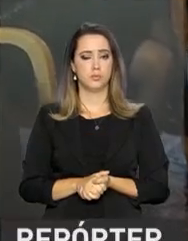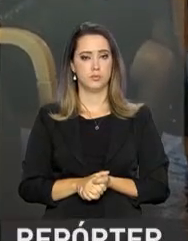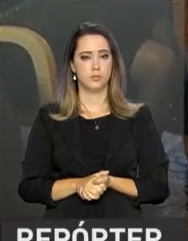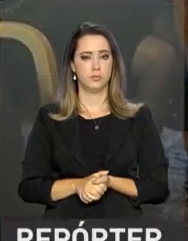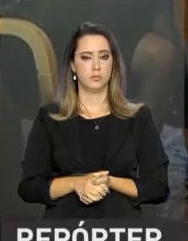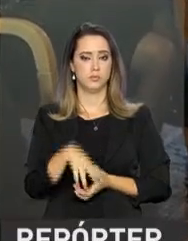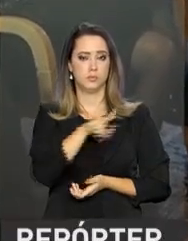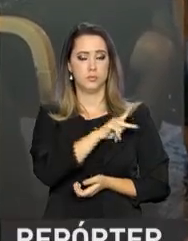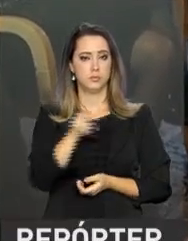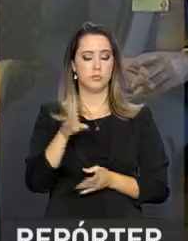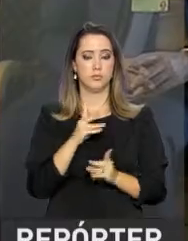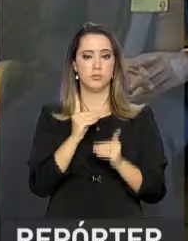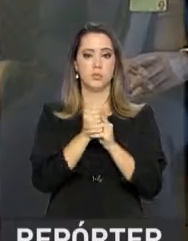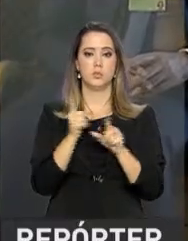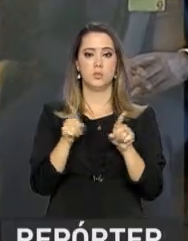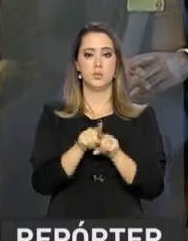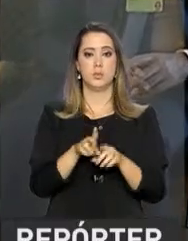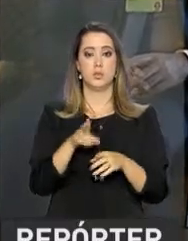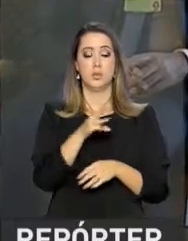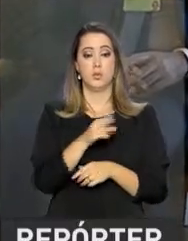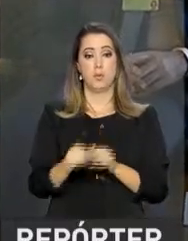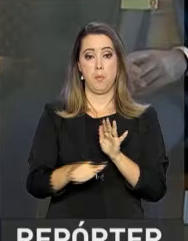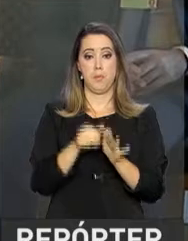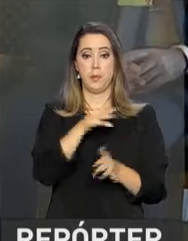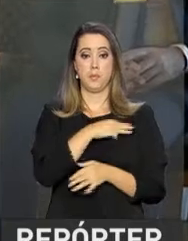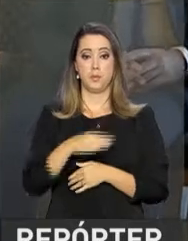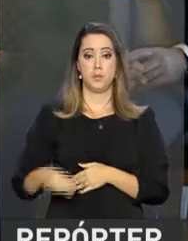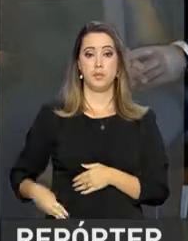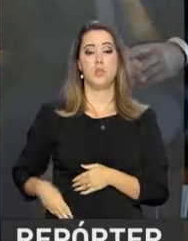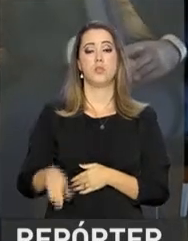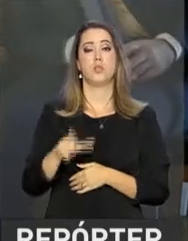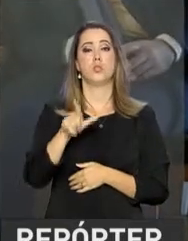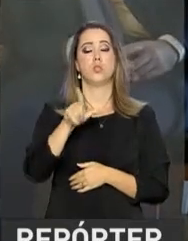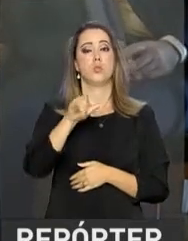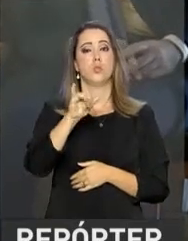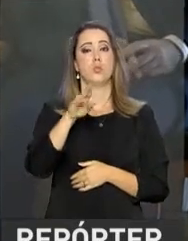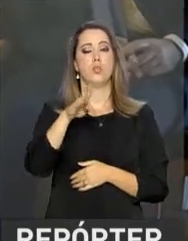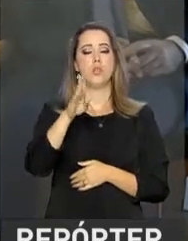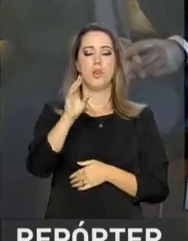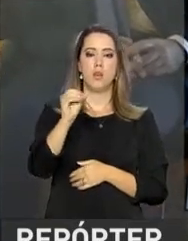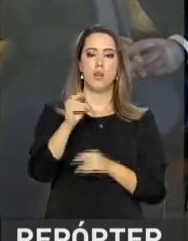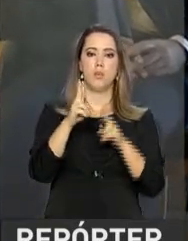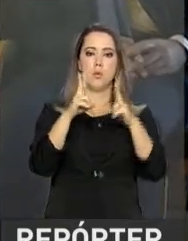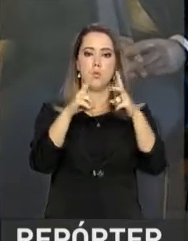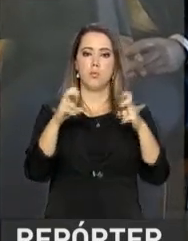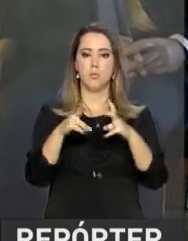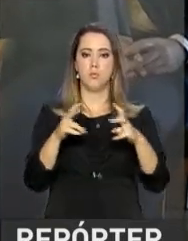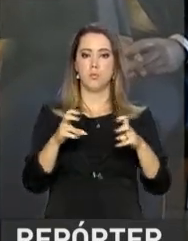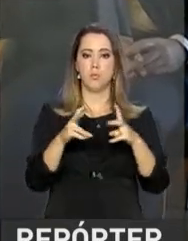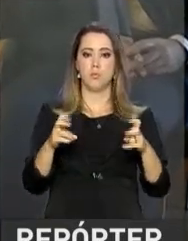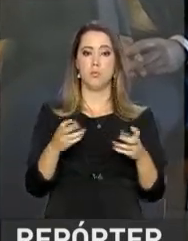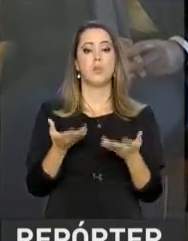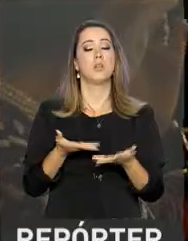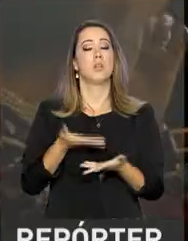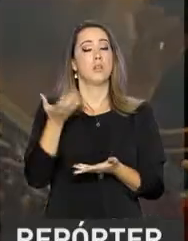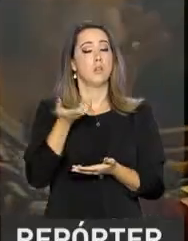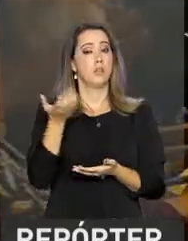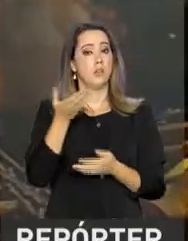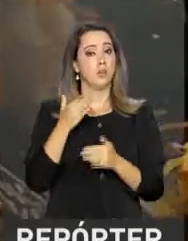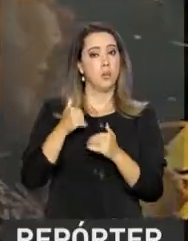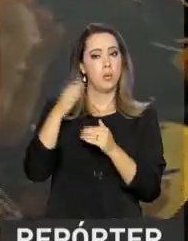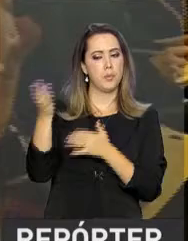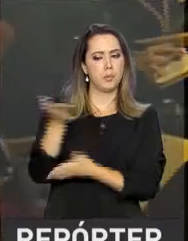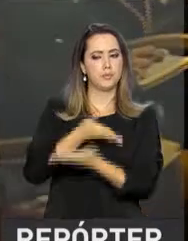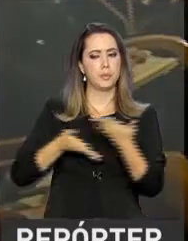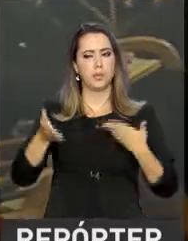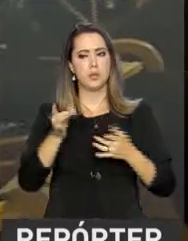com o primeiro-ministro do Líbano, Saad Hariri, que disse que espera um aumento da relação econômica entre os dois países e que